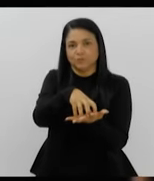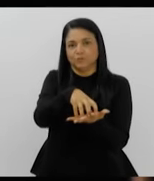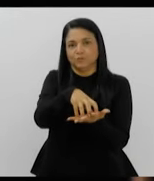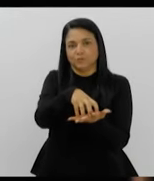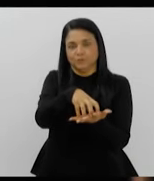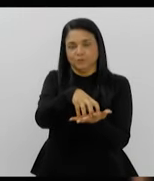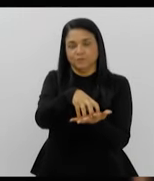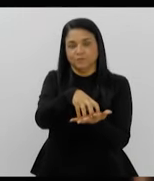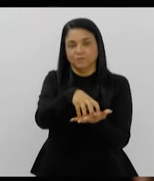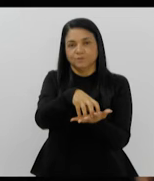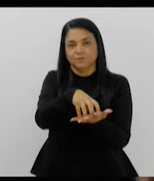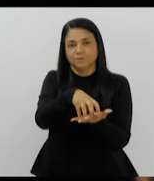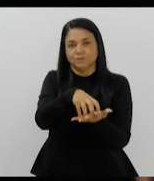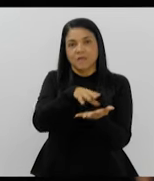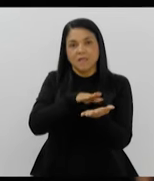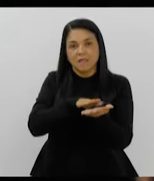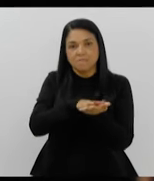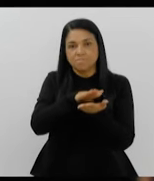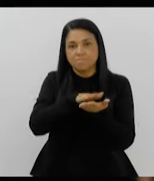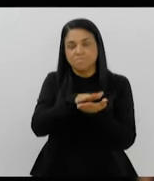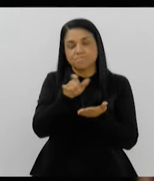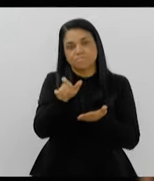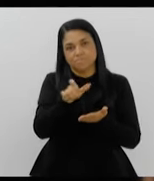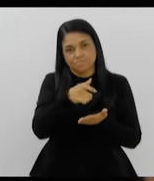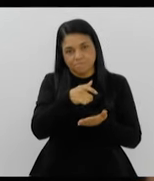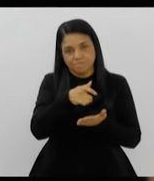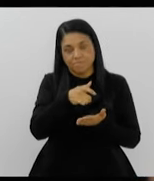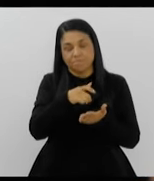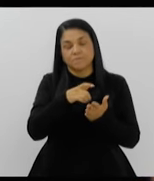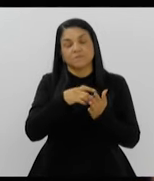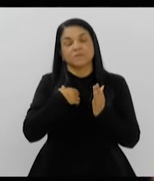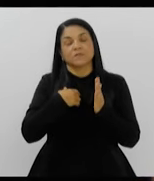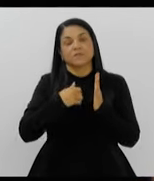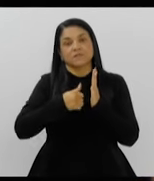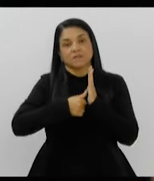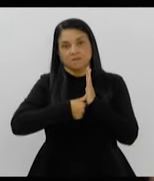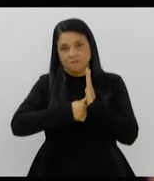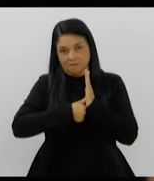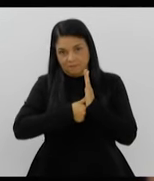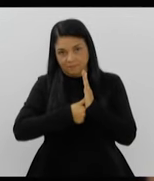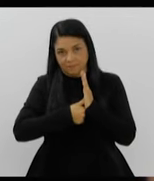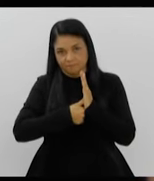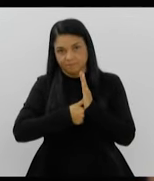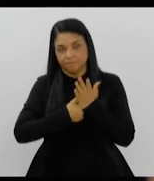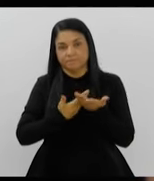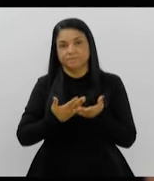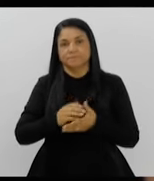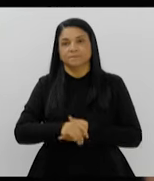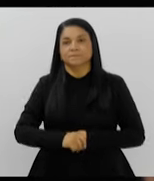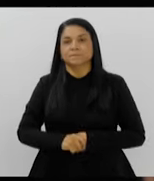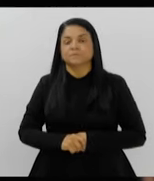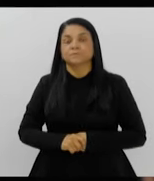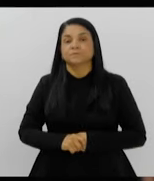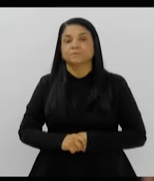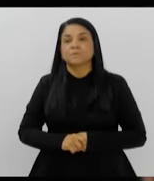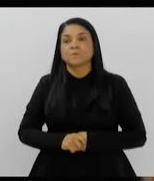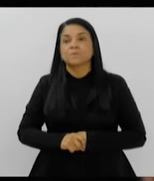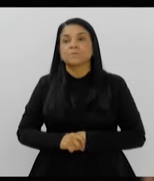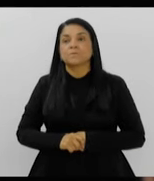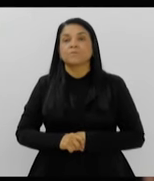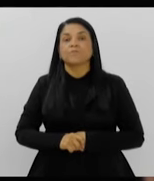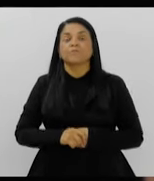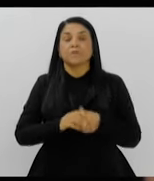para tiragem dessas carteiras de identidade. Mas, ao mesmo tempo,